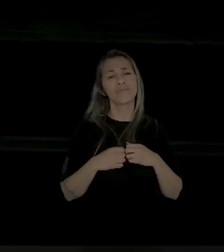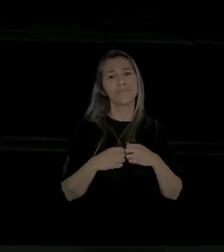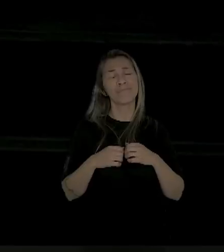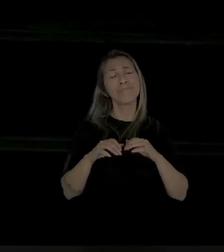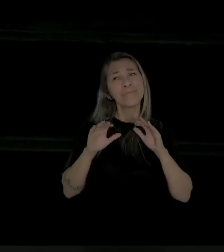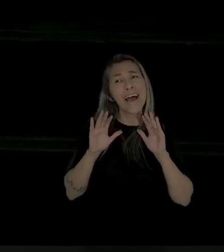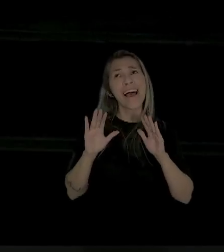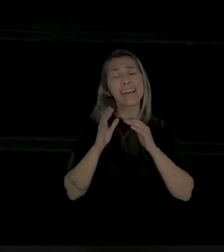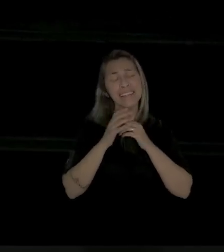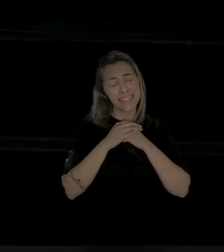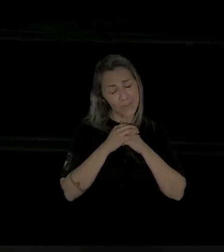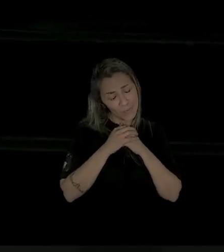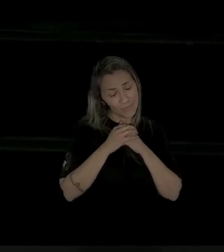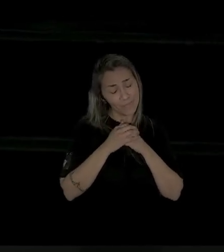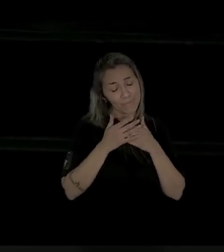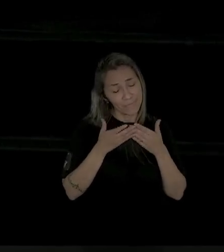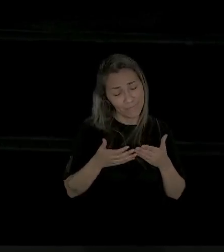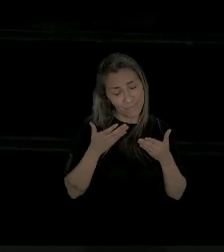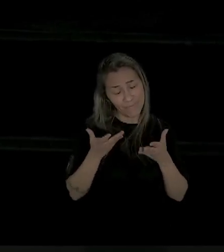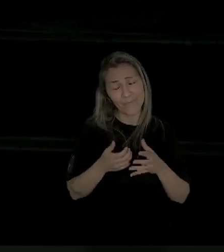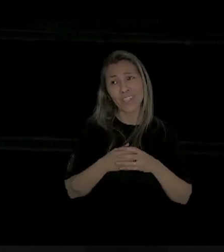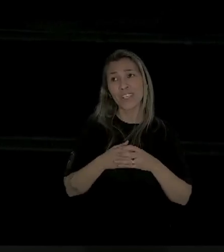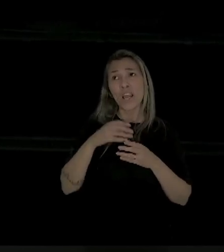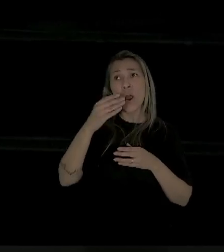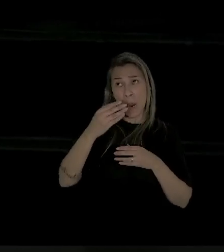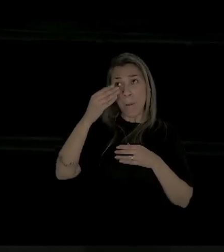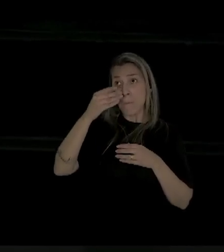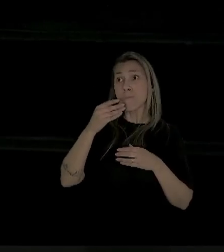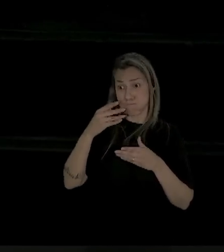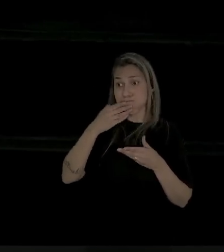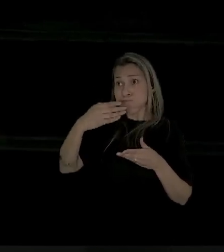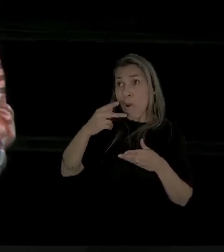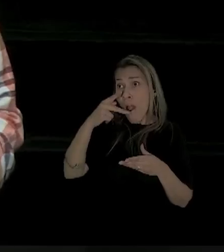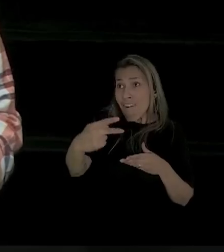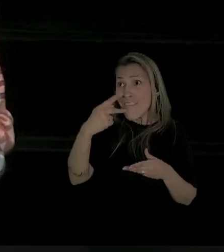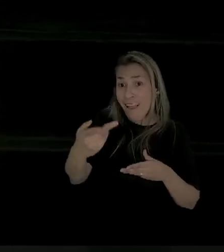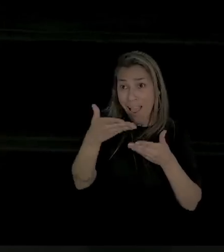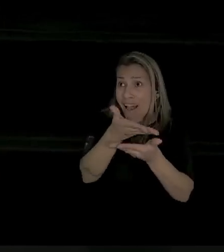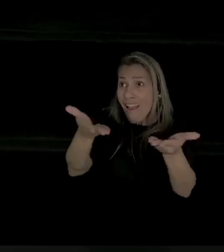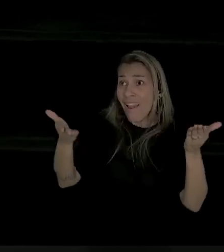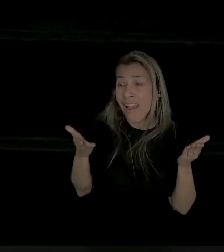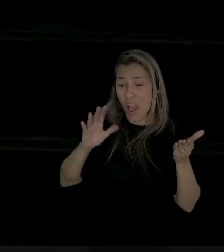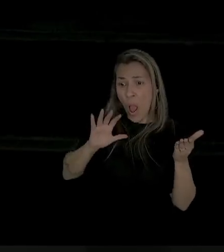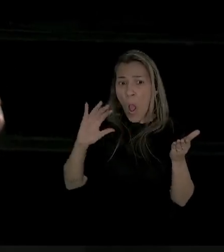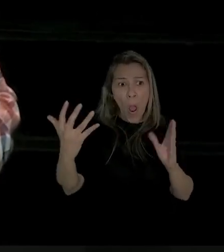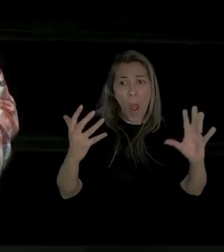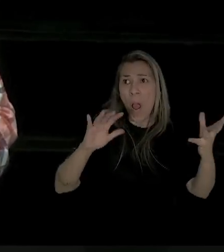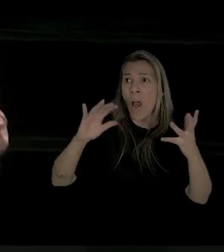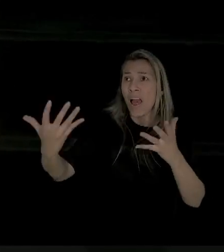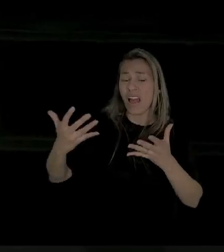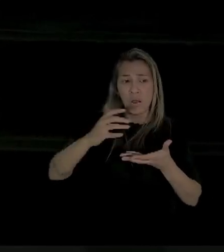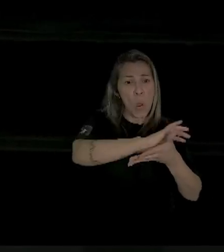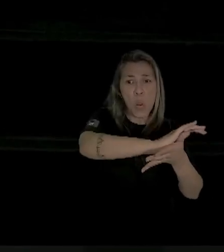Mas, olha, os profetas foram mortos à espada, fizeram maldade contra o povo de